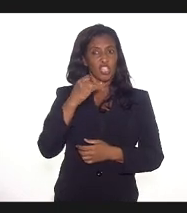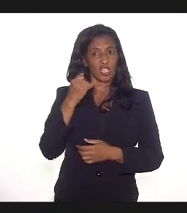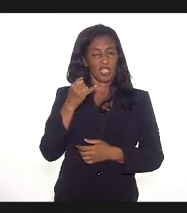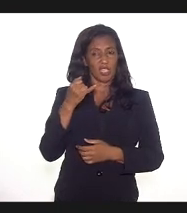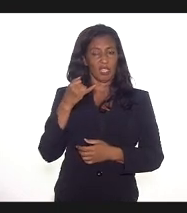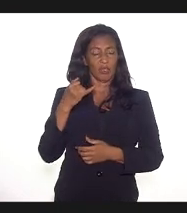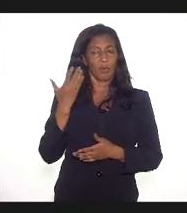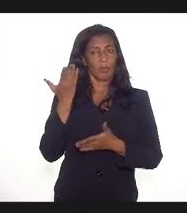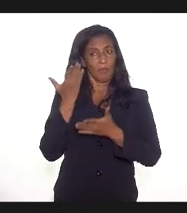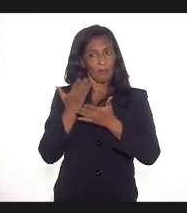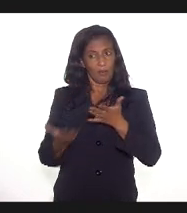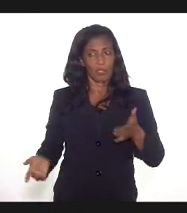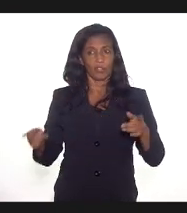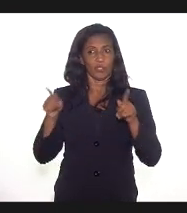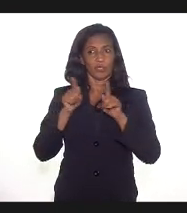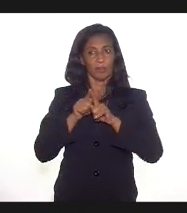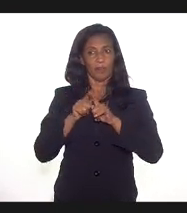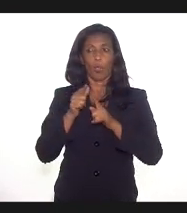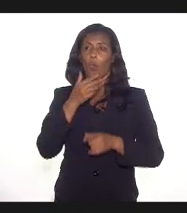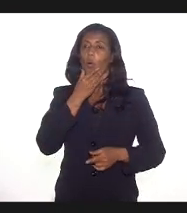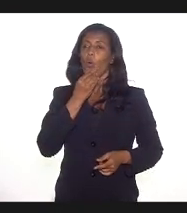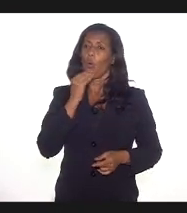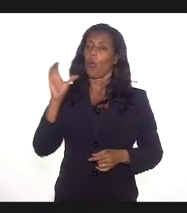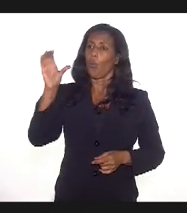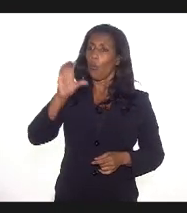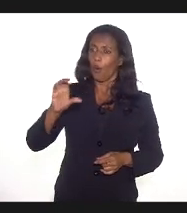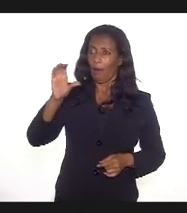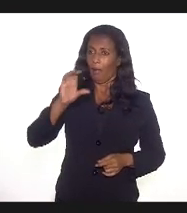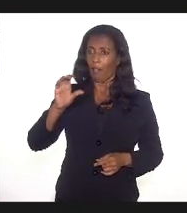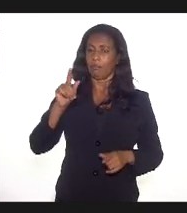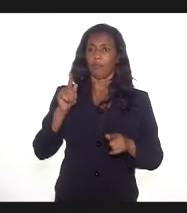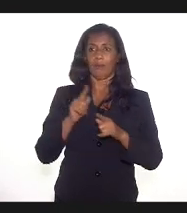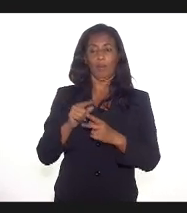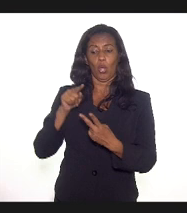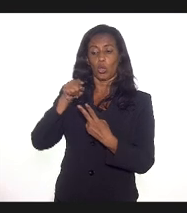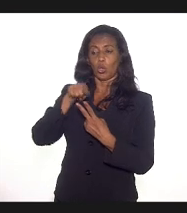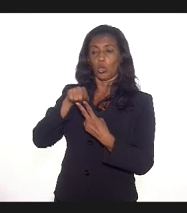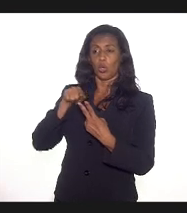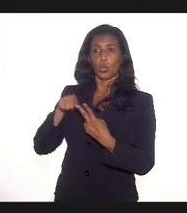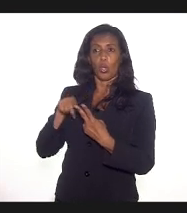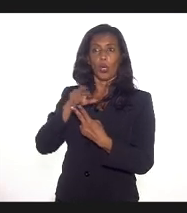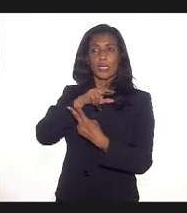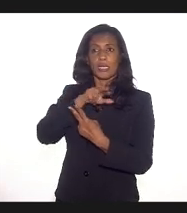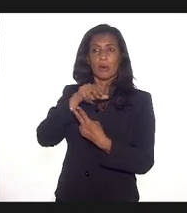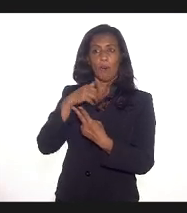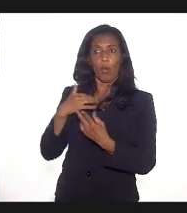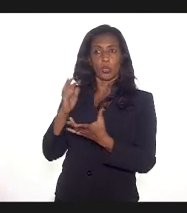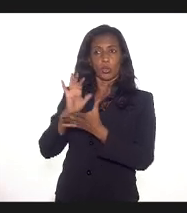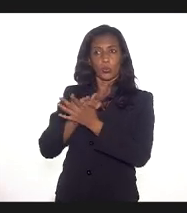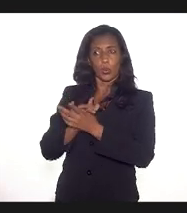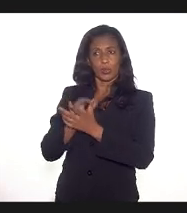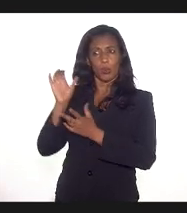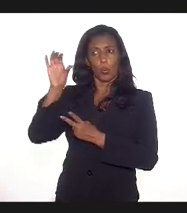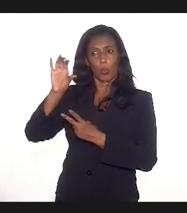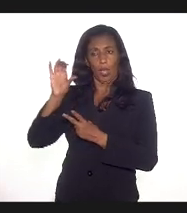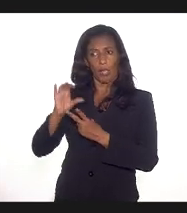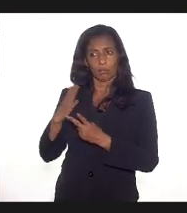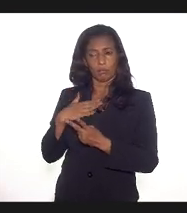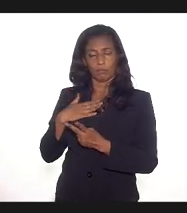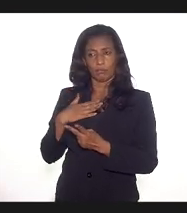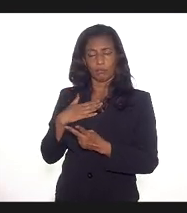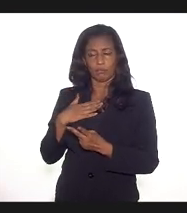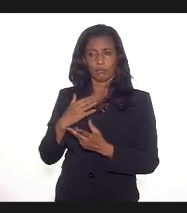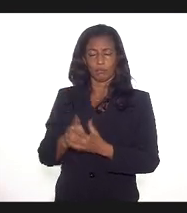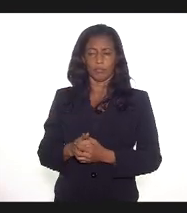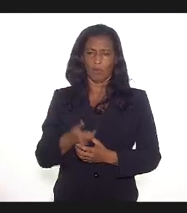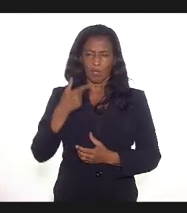perdido também um cunhado, irmão da minha esposa. Foram 2 vítimas de Covid, 2. E ontem no